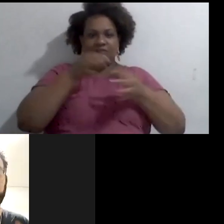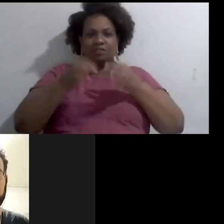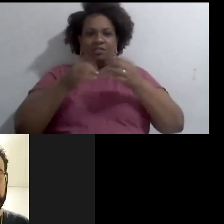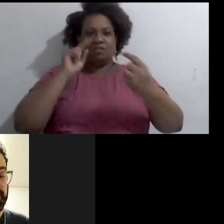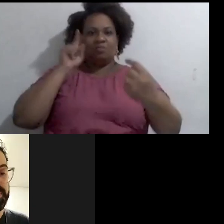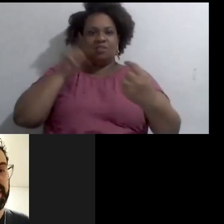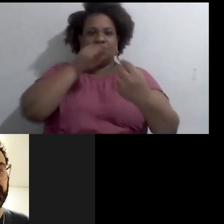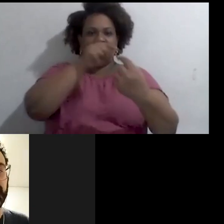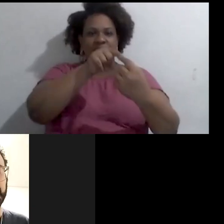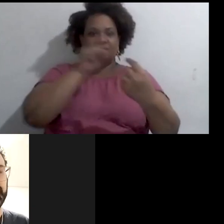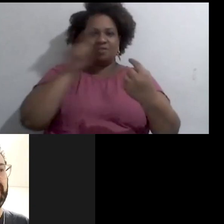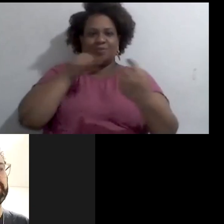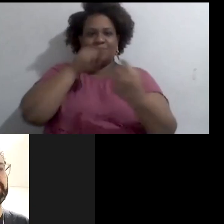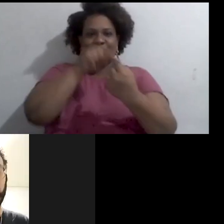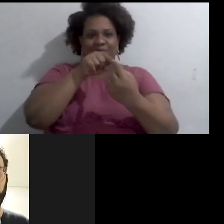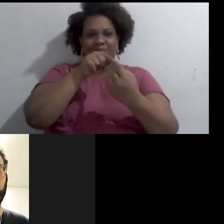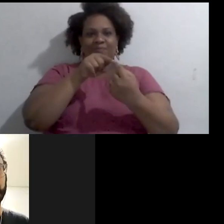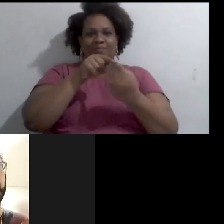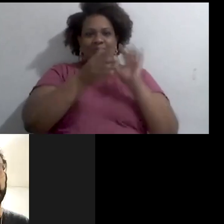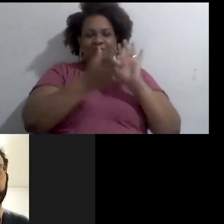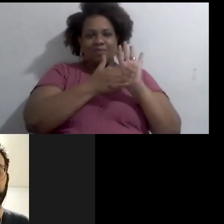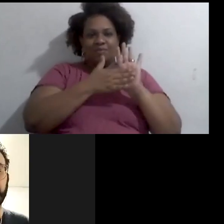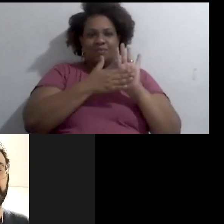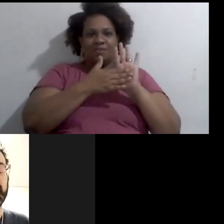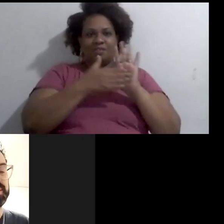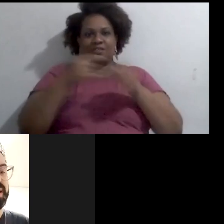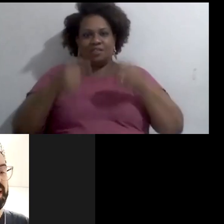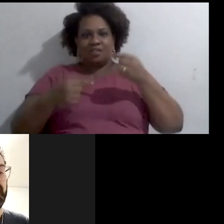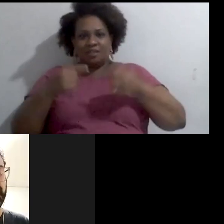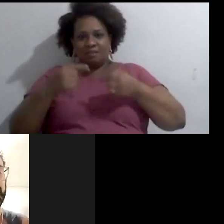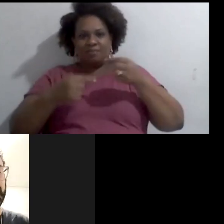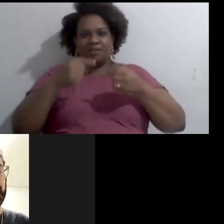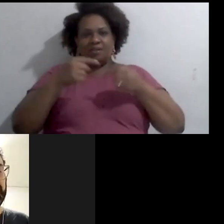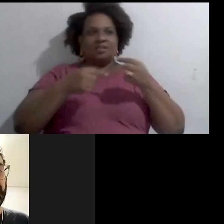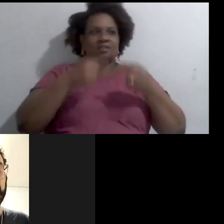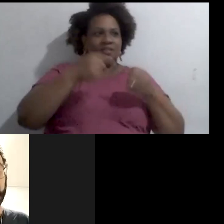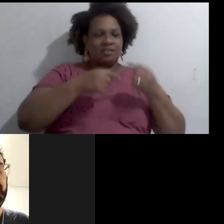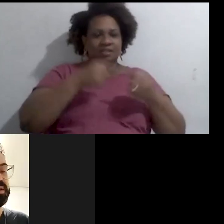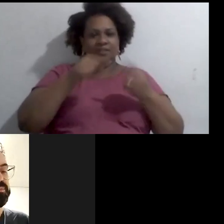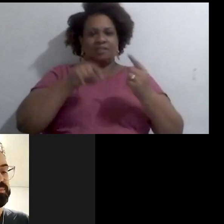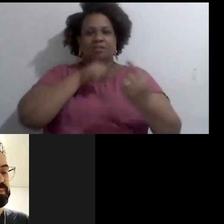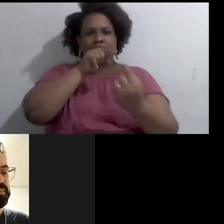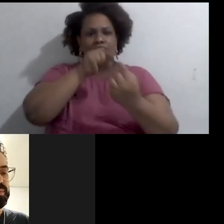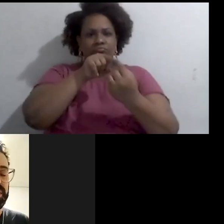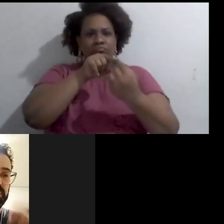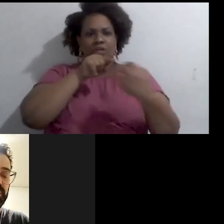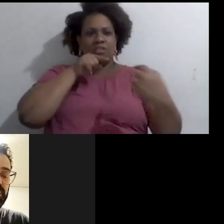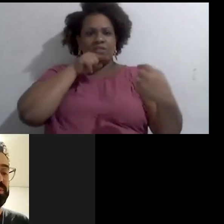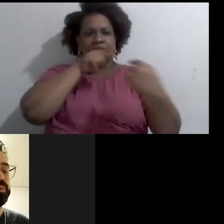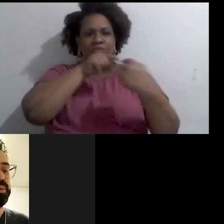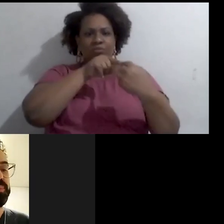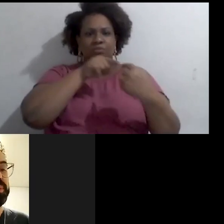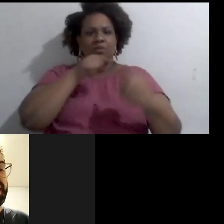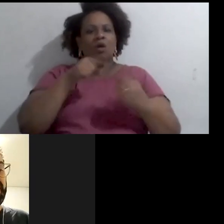é construída dessa forma, né? com debate, com calor, com as inquietações da população, da comunidade